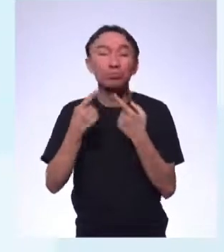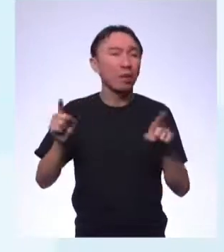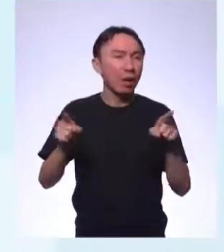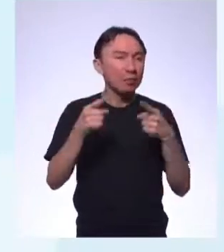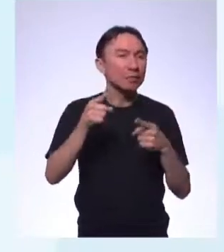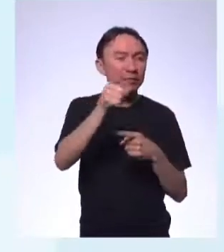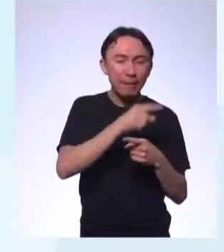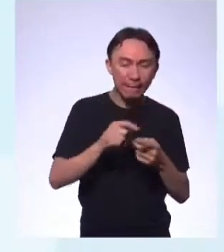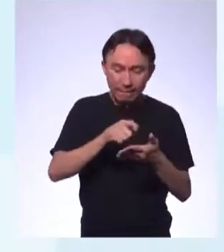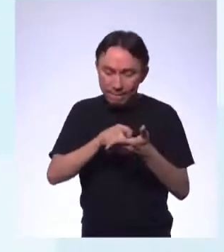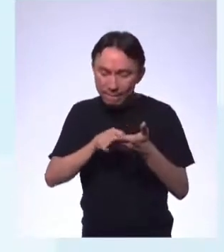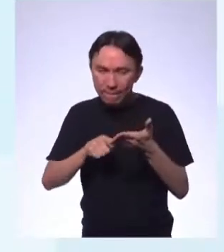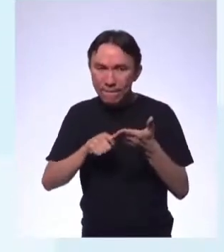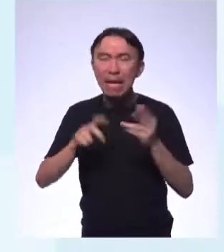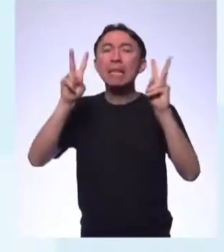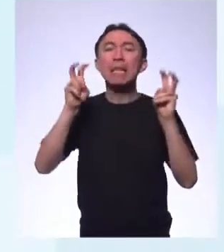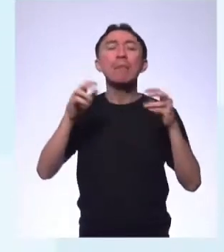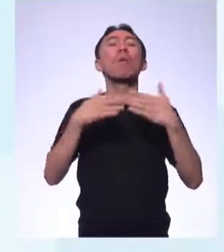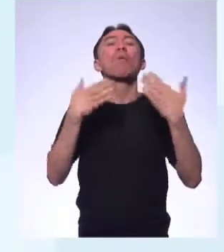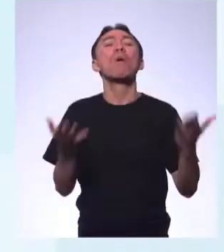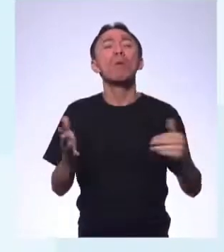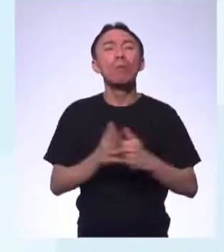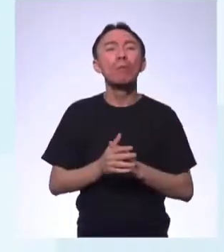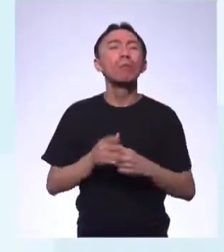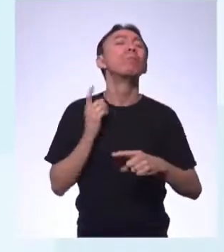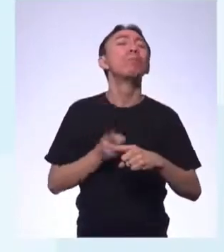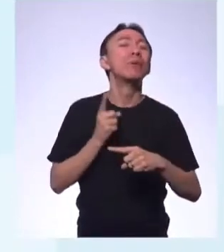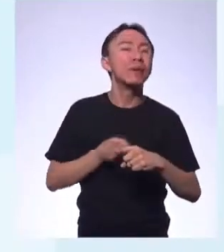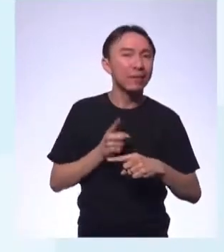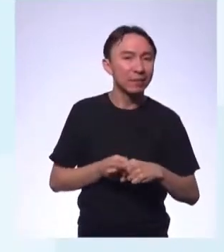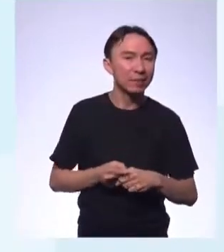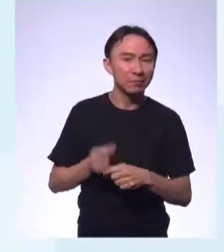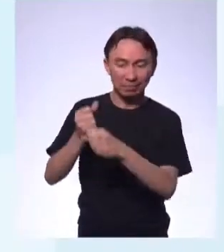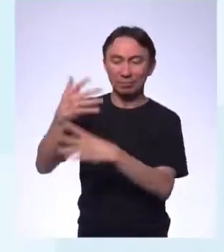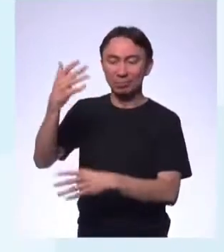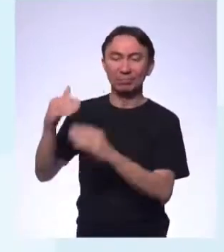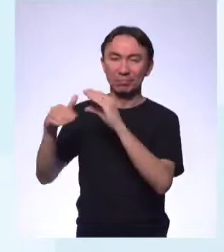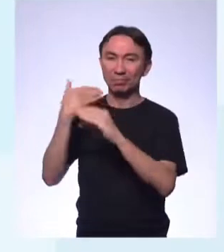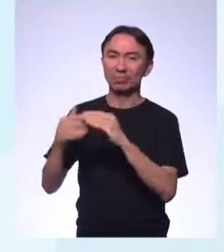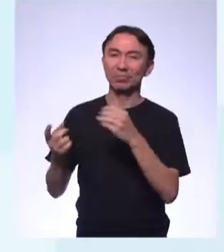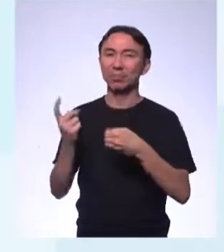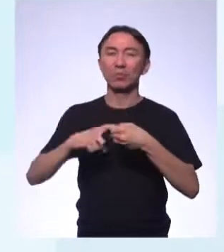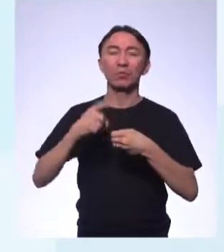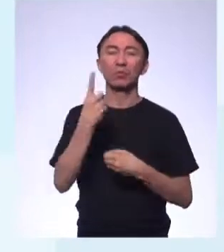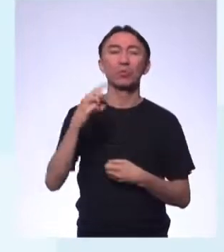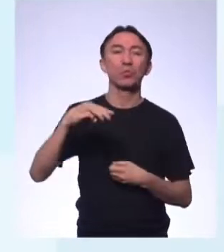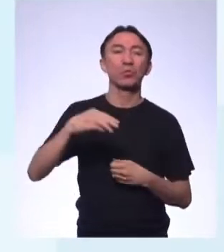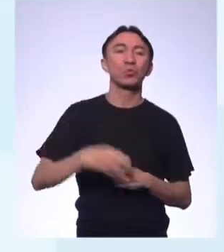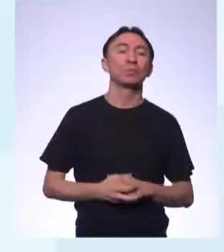vocês escolheriam e por que vocês escolheriam esse tema? Escrevam para a gente volta em um minutinho.